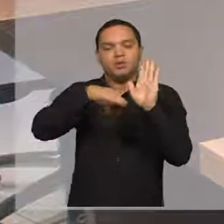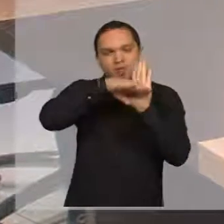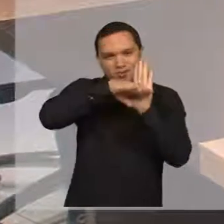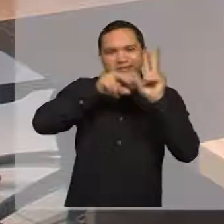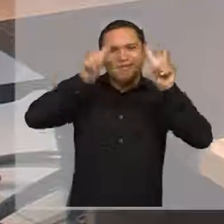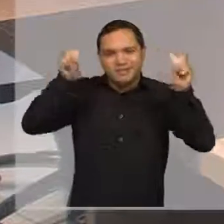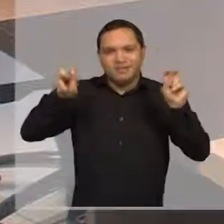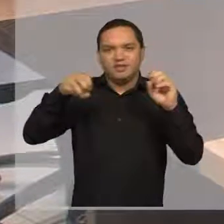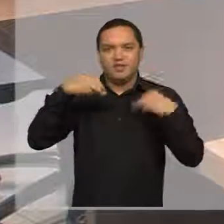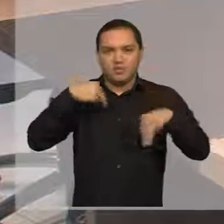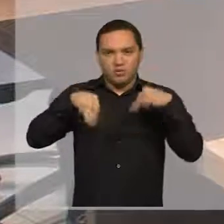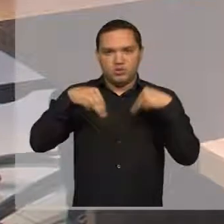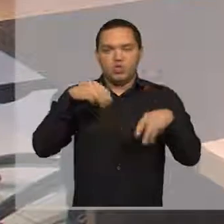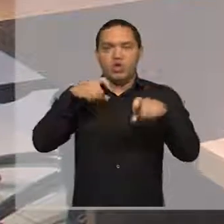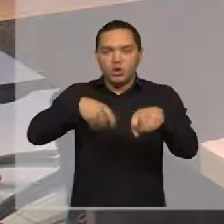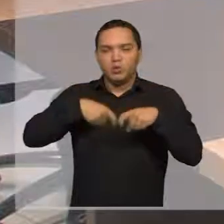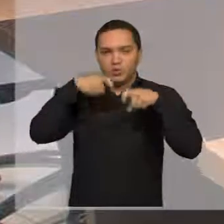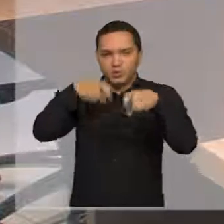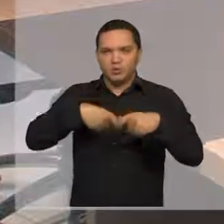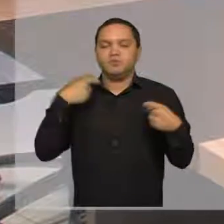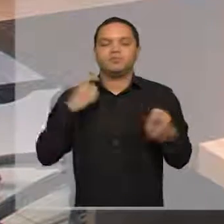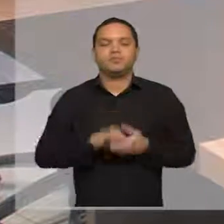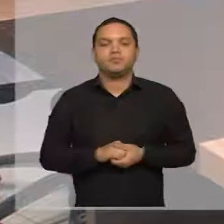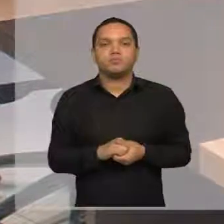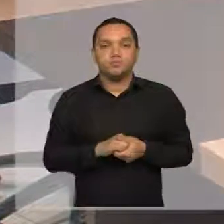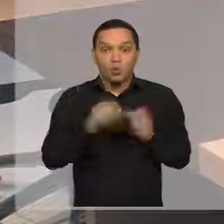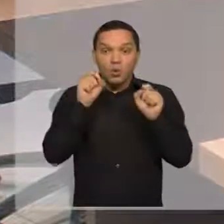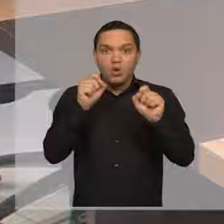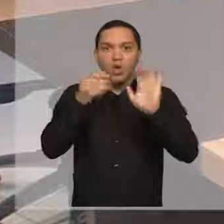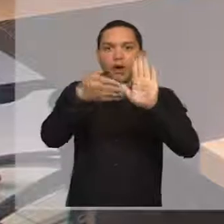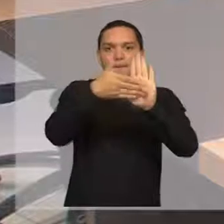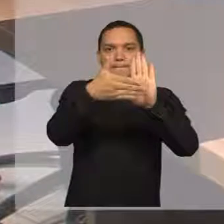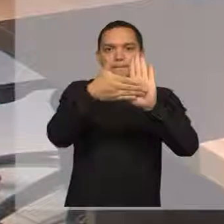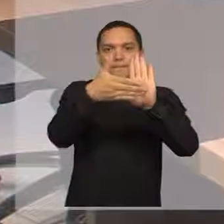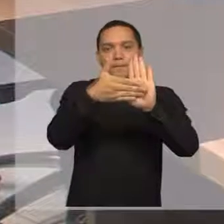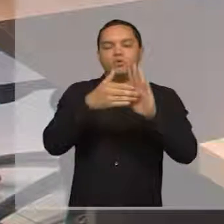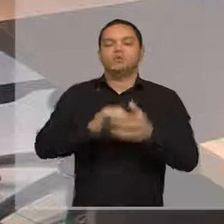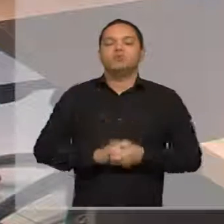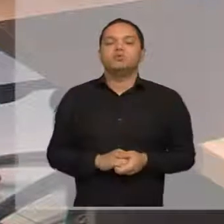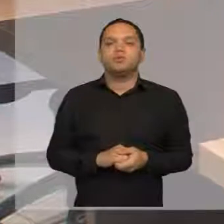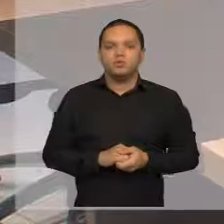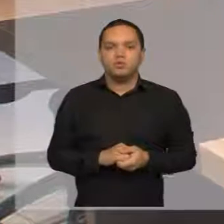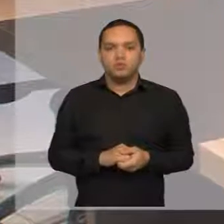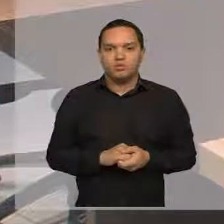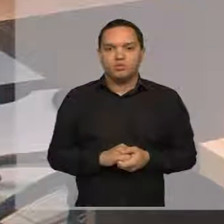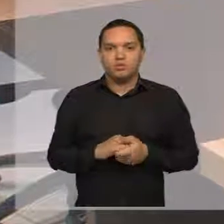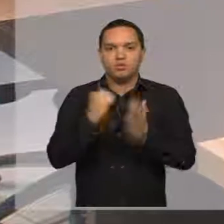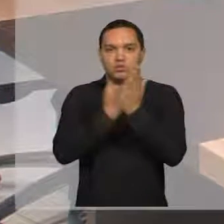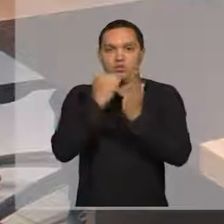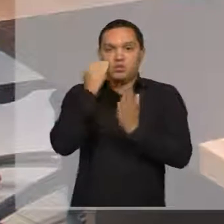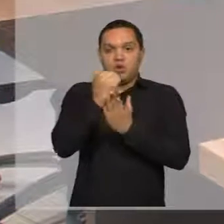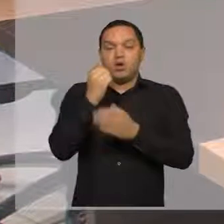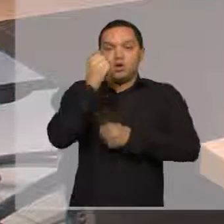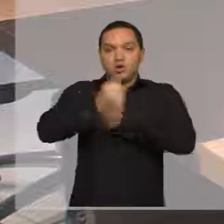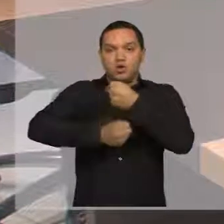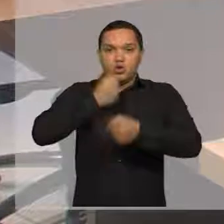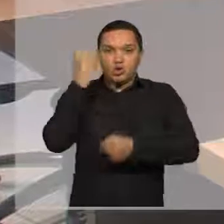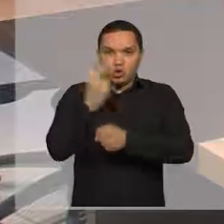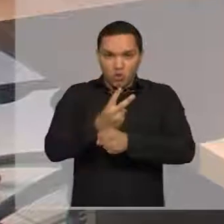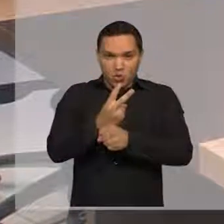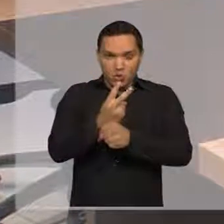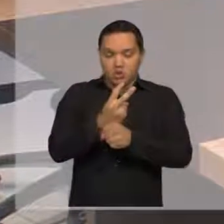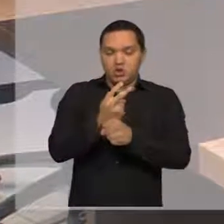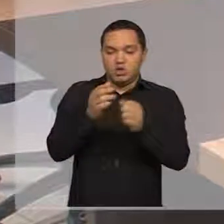é, má vontade de jeito nenhum. Olha o que é que está proposto para os 100 dias. Ampliar para 2 anos o prazo